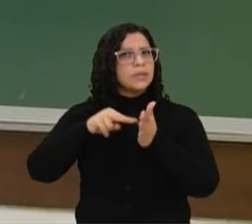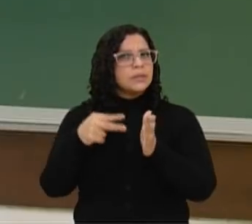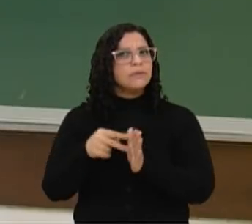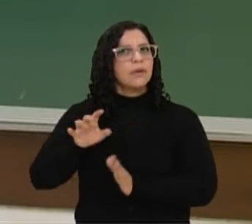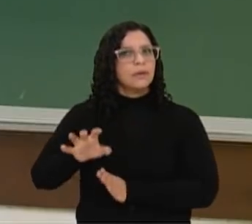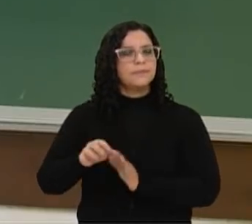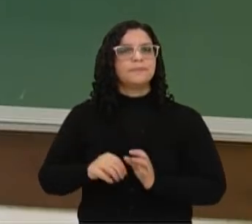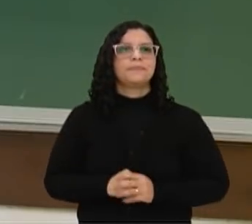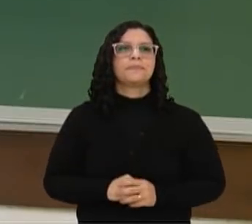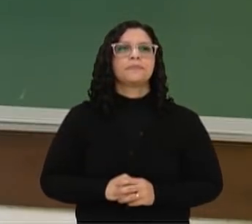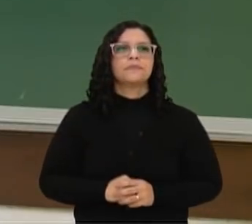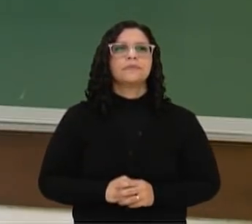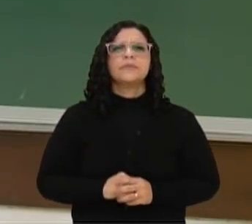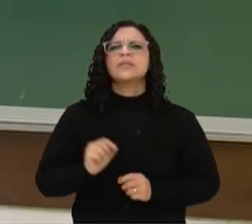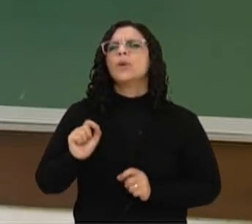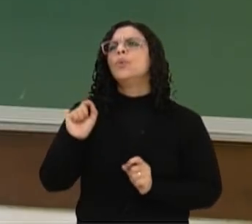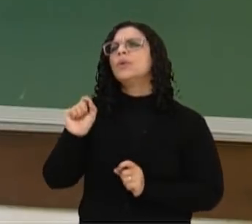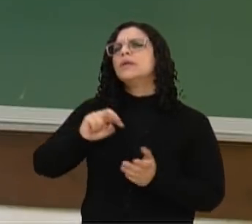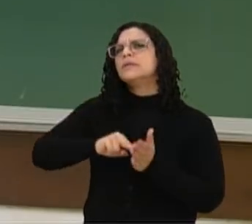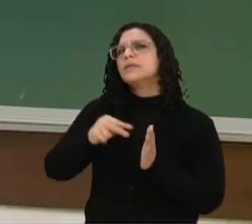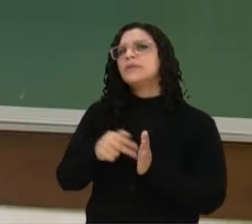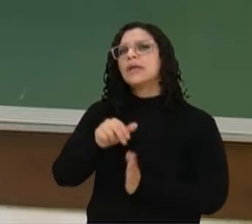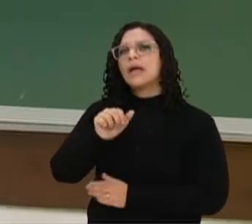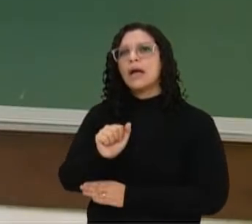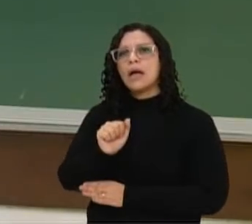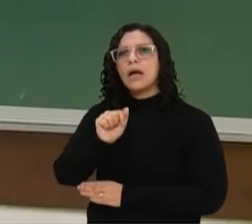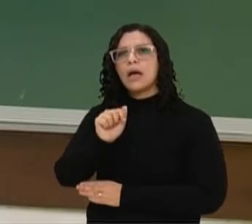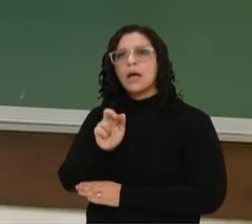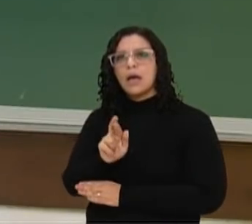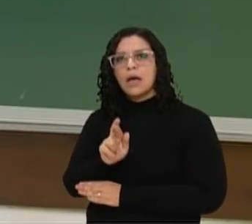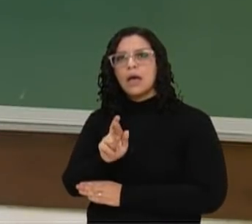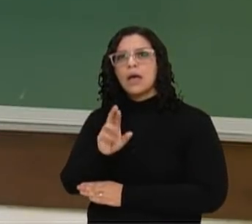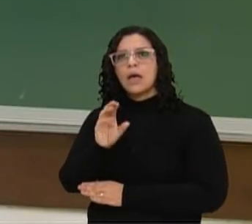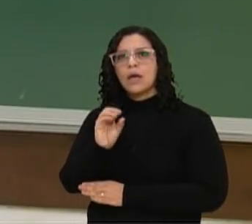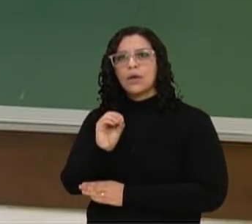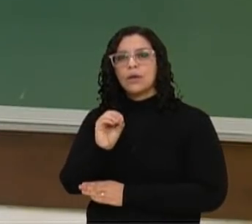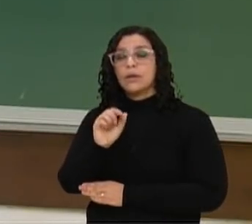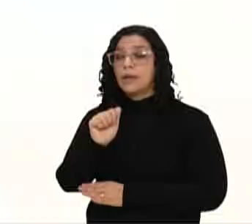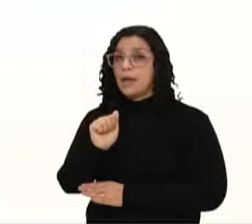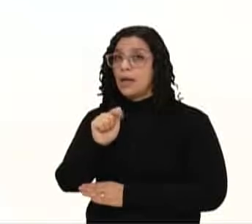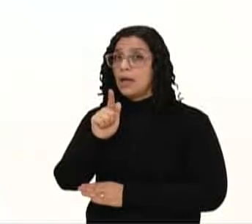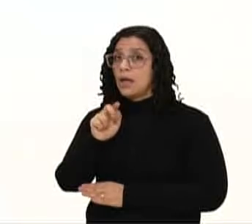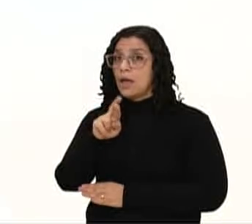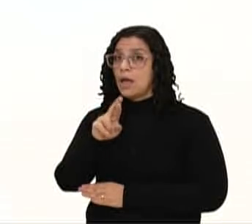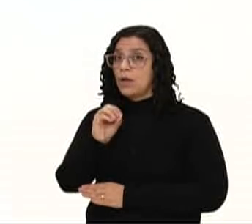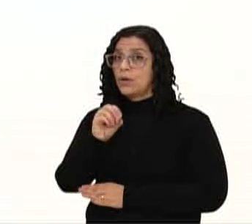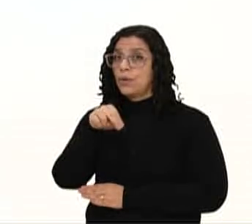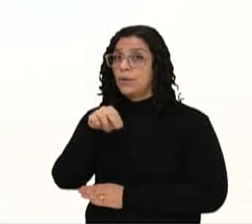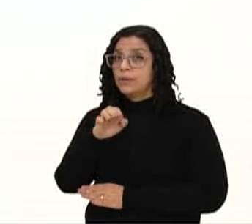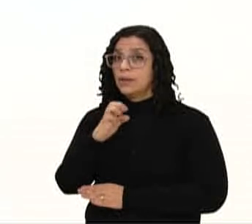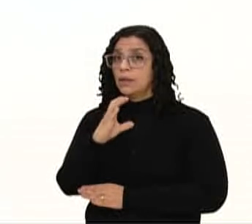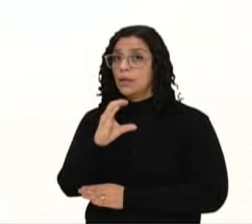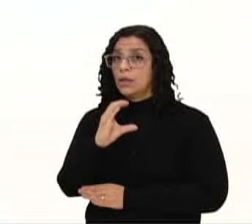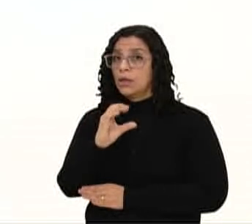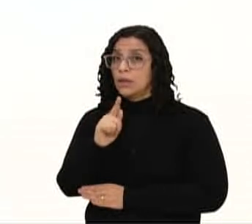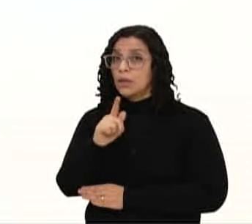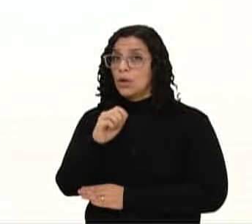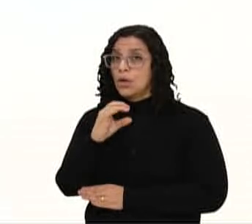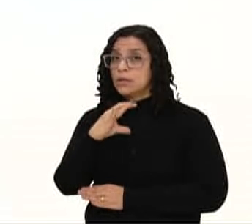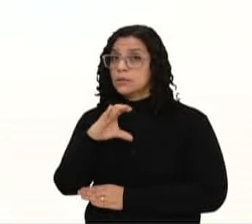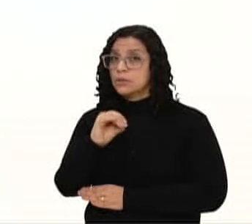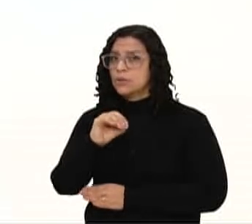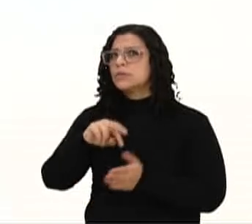significado dele, certo? Aí, eu coloquei lá a perguntinha, o que é agronegócio? Então vamos à resposta. É o setor